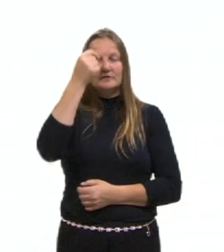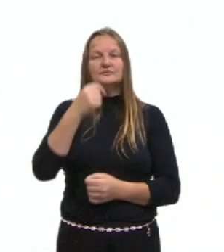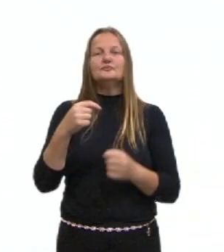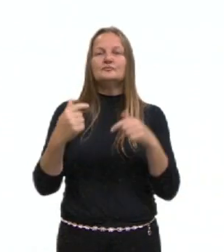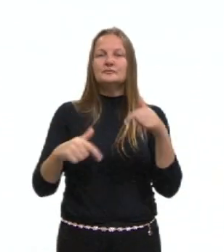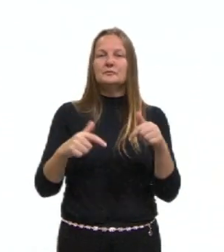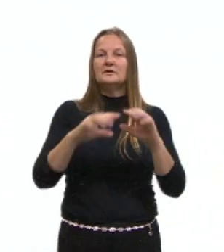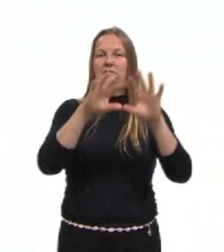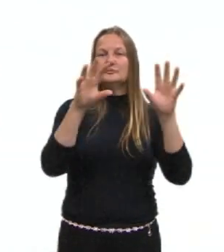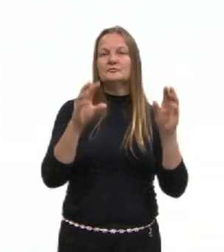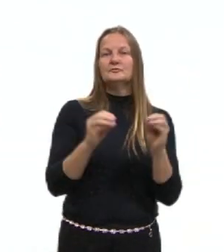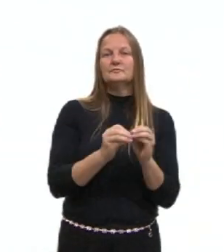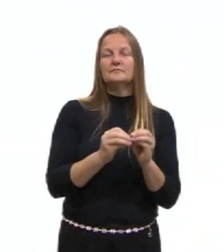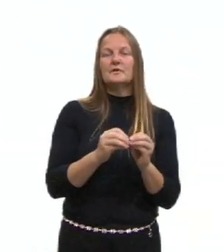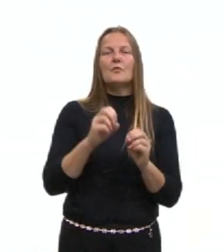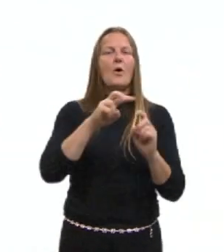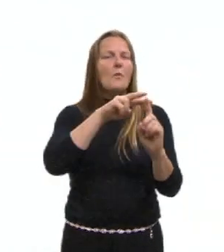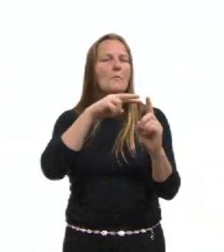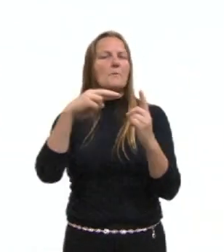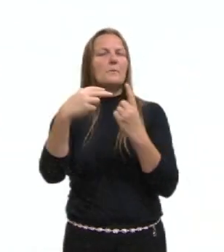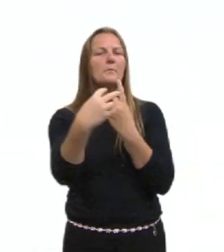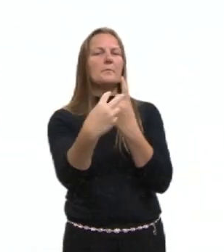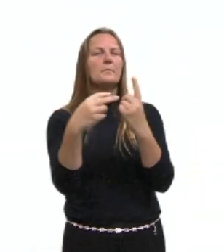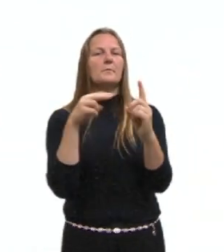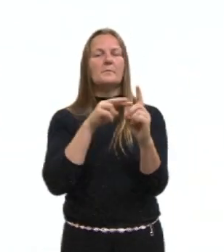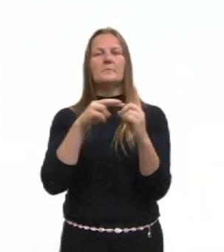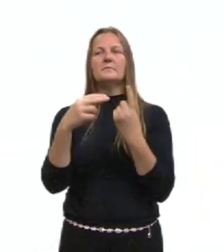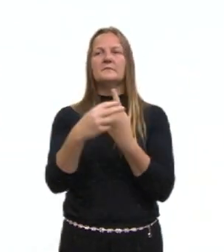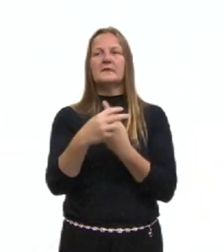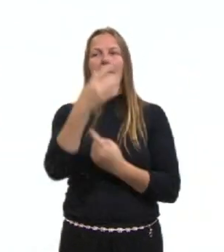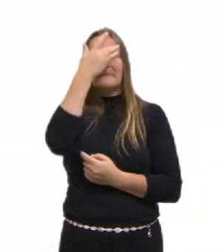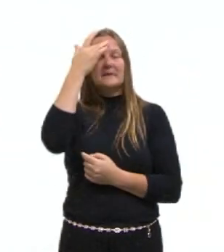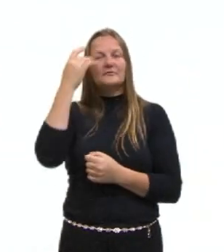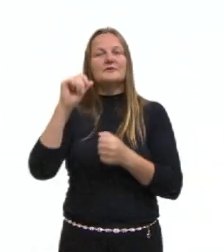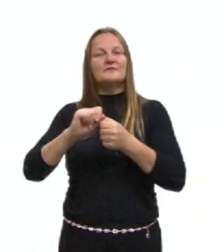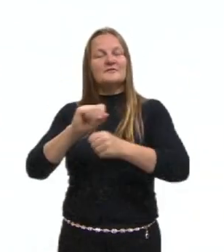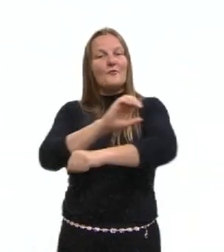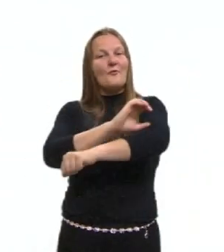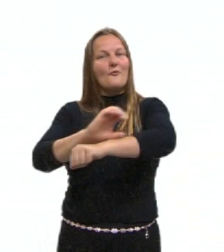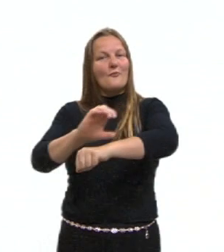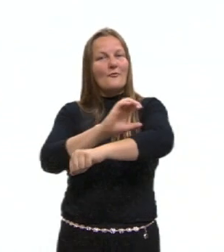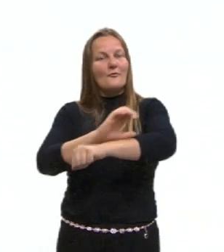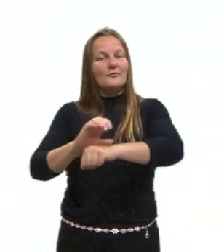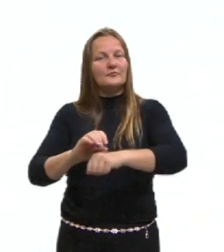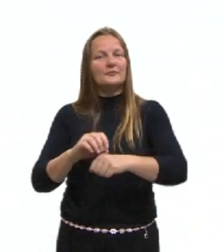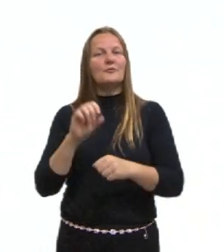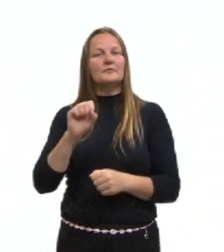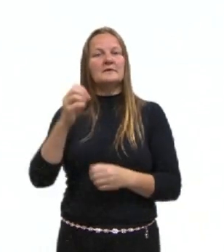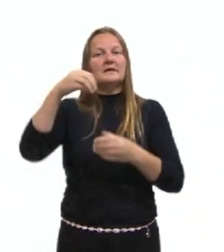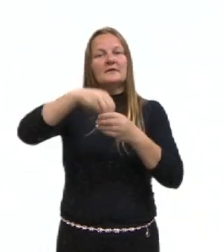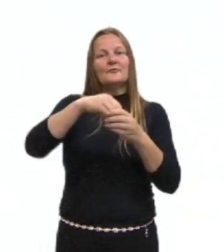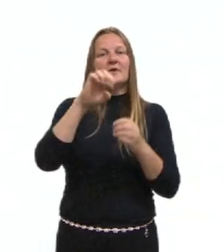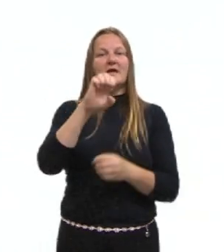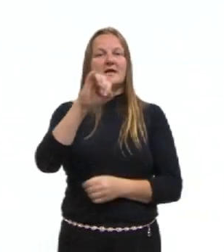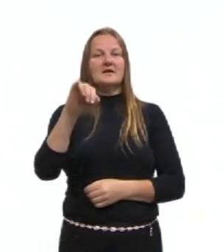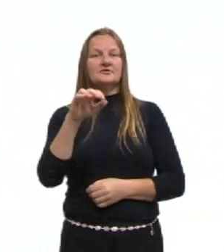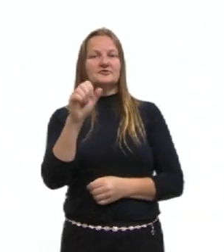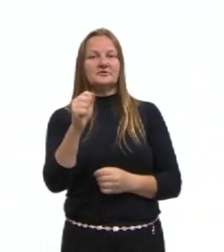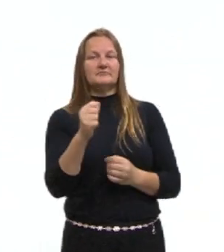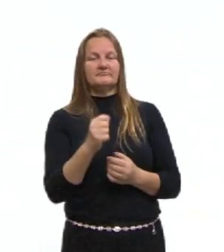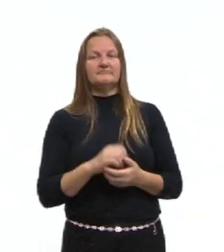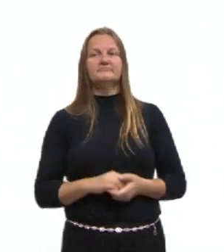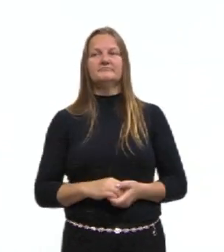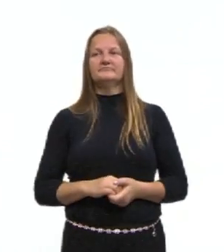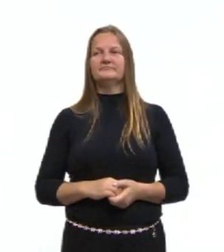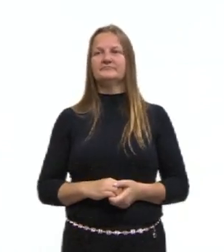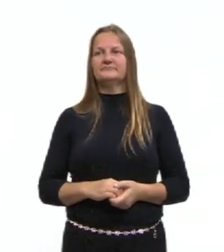com as perspectivas de licenciandos em física sobre a educação de jovens e adultos. O que eu fiz, né? Eu